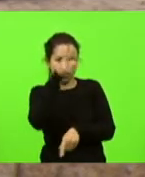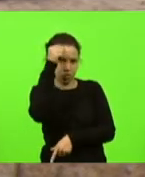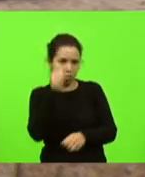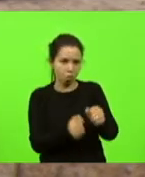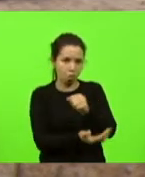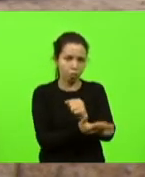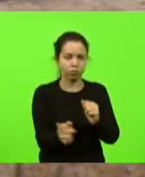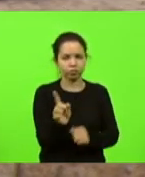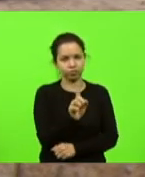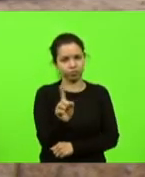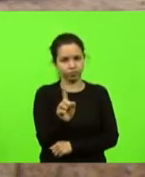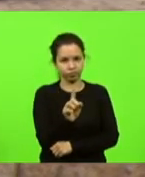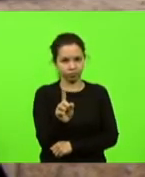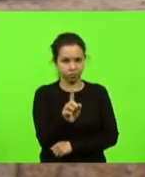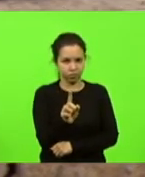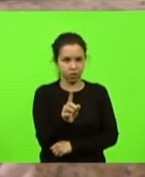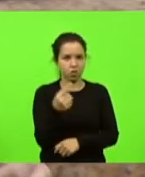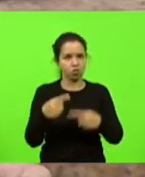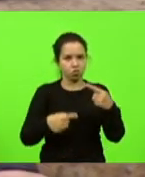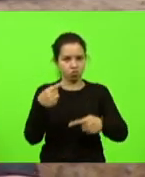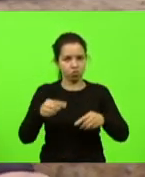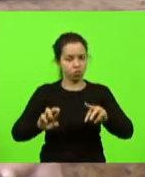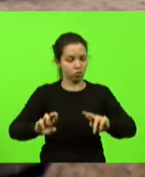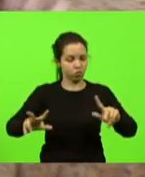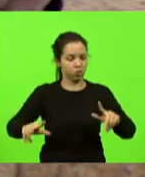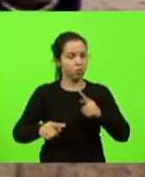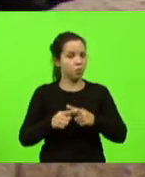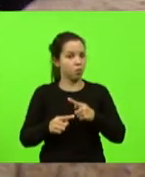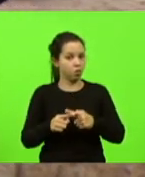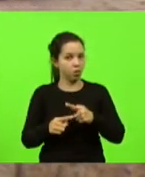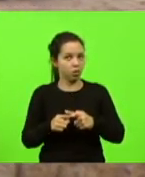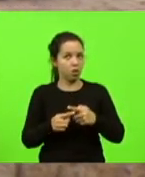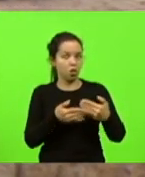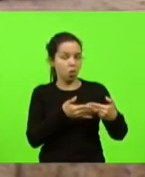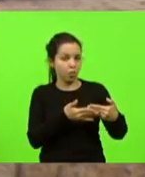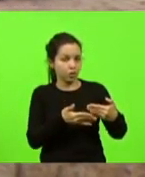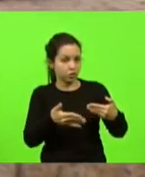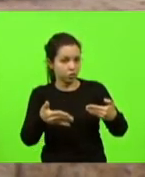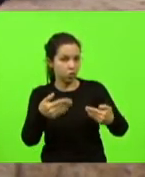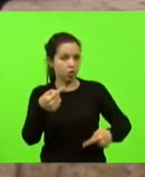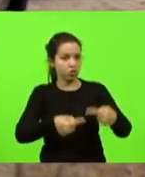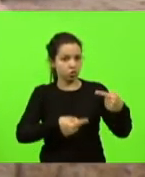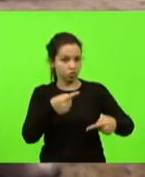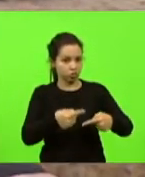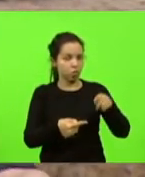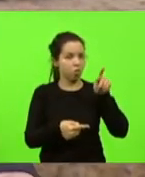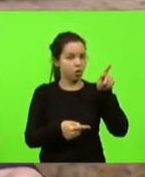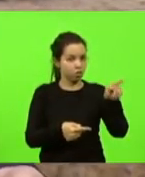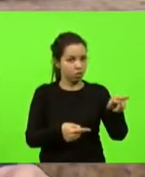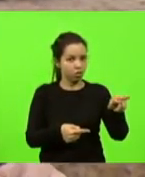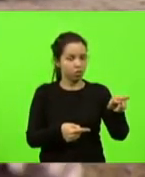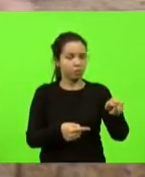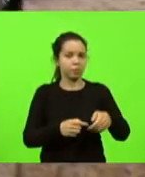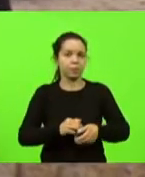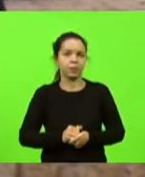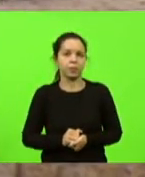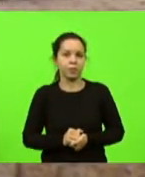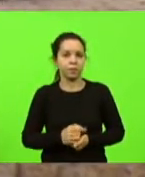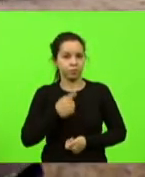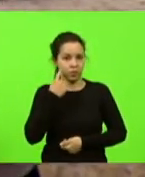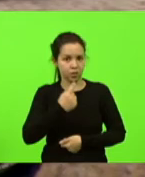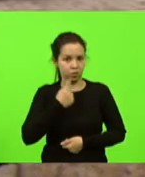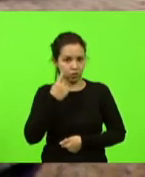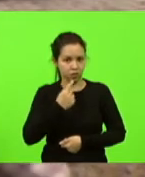estamos discutindo coisas distintas? Porque iniciou-se a discussão ali, através do deputado que